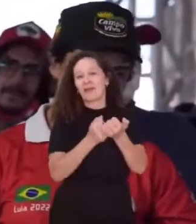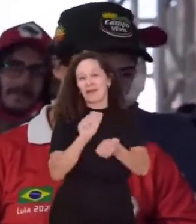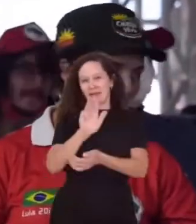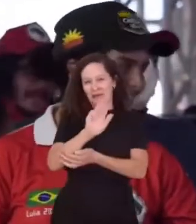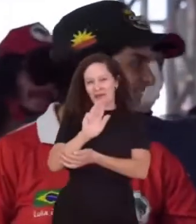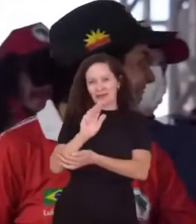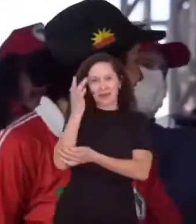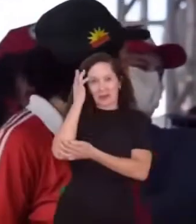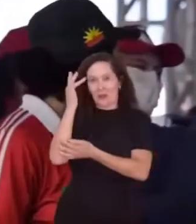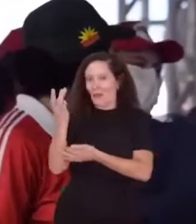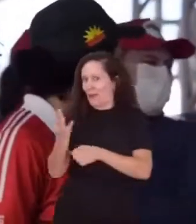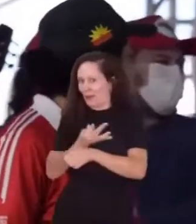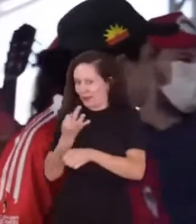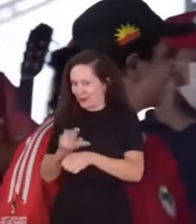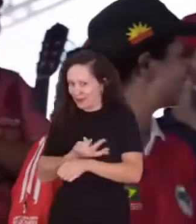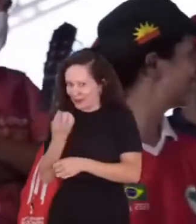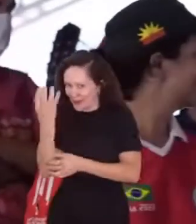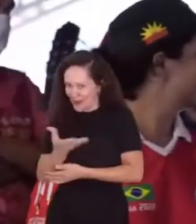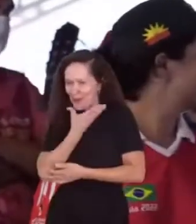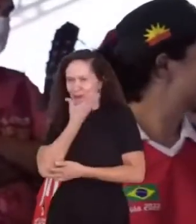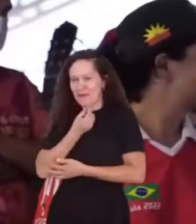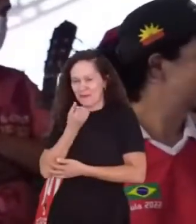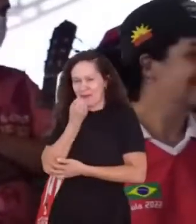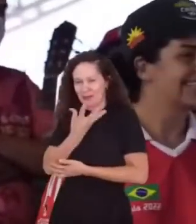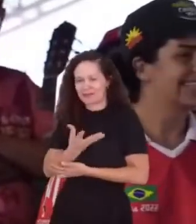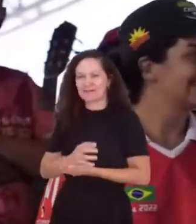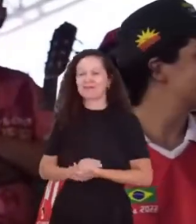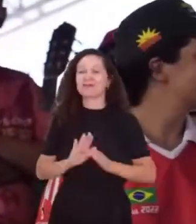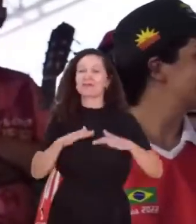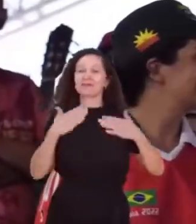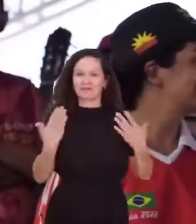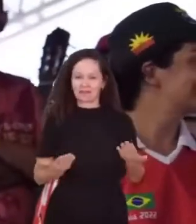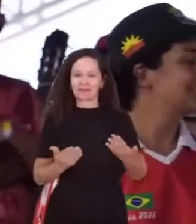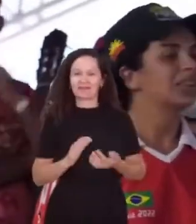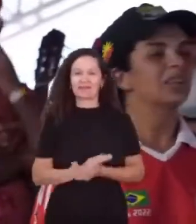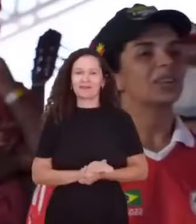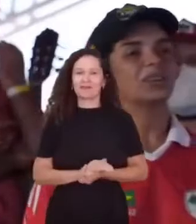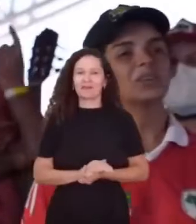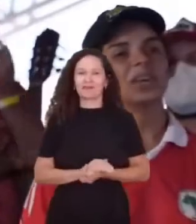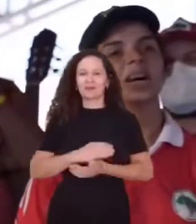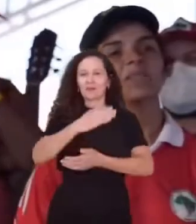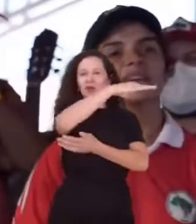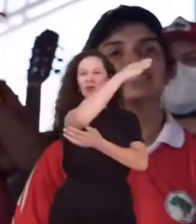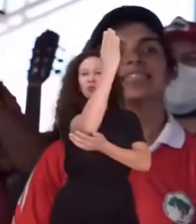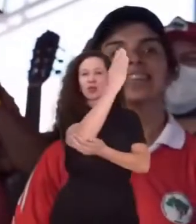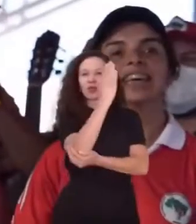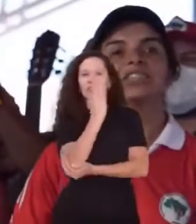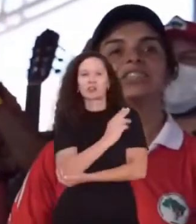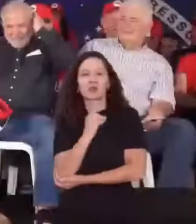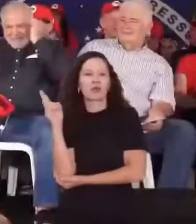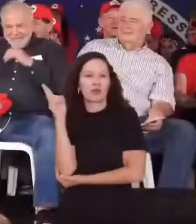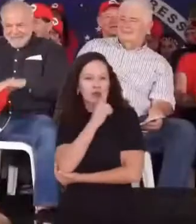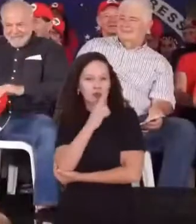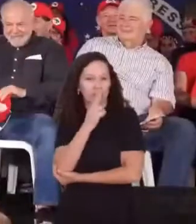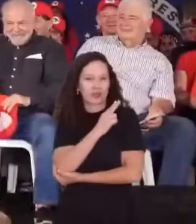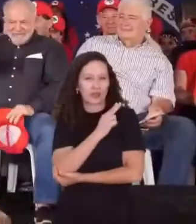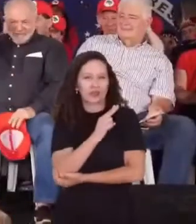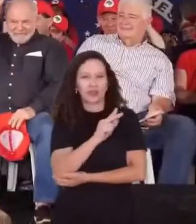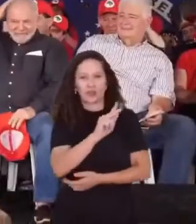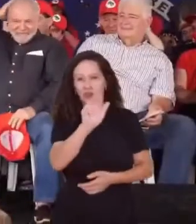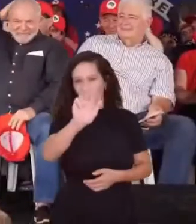viu? Bem, então, ó, Brasil urgente. Lula presidente. Três